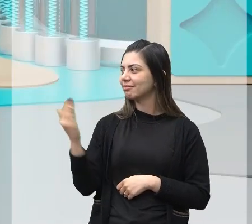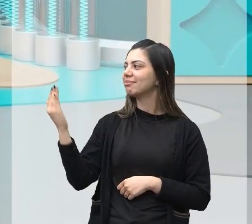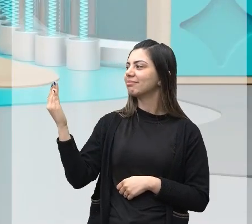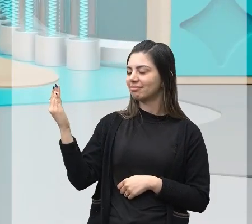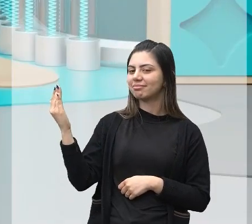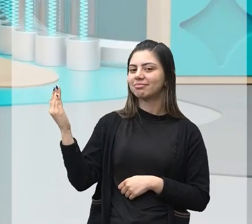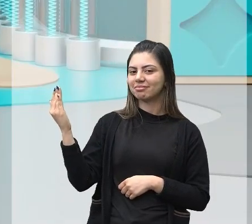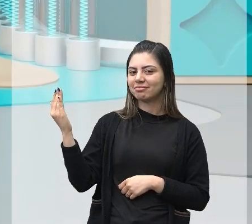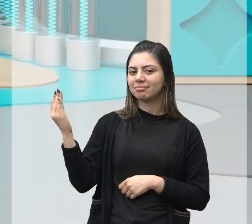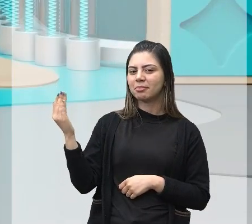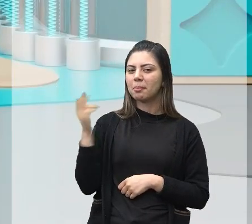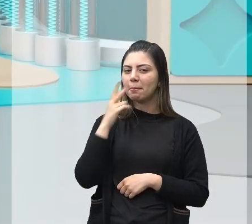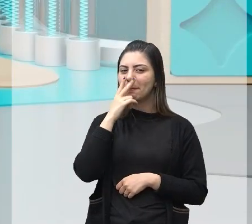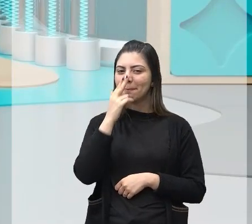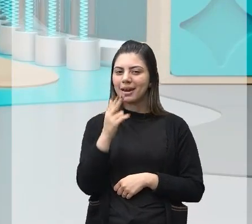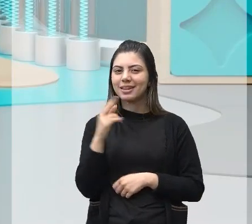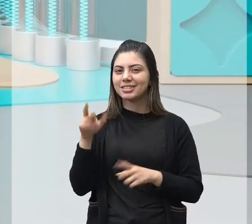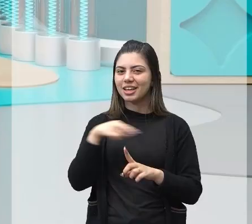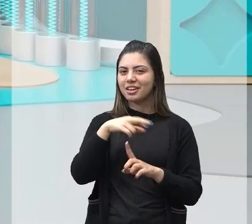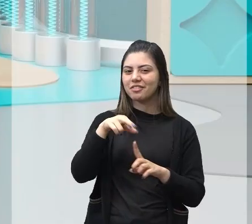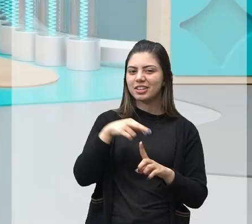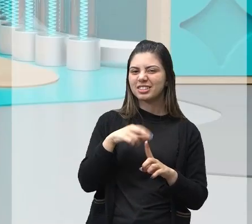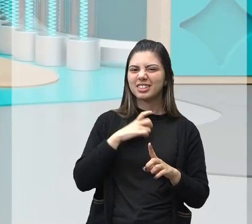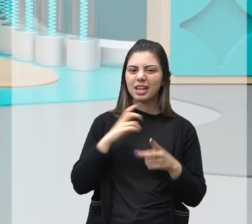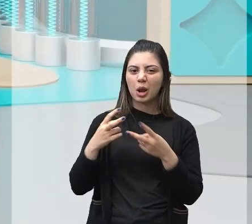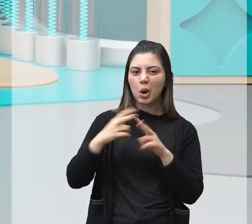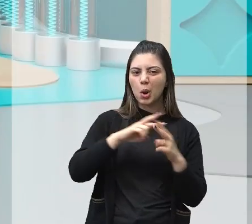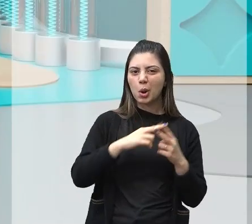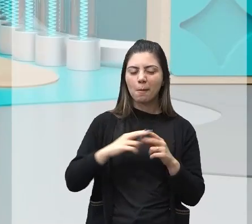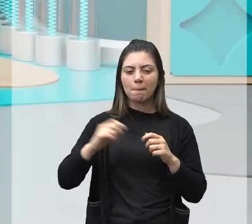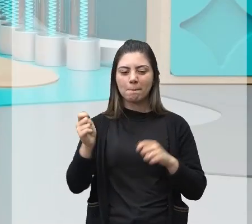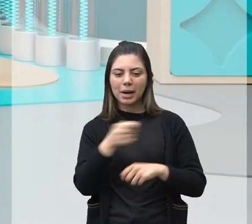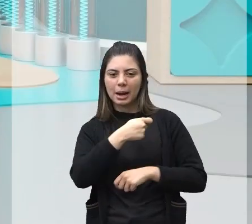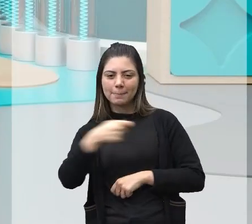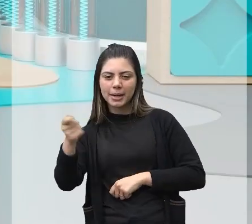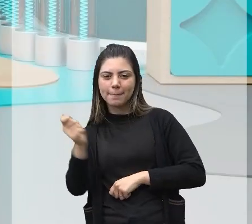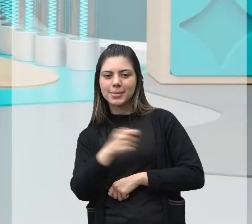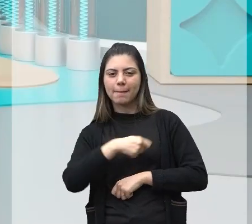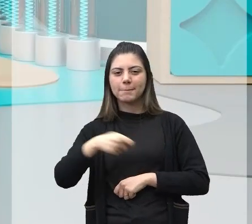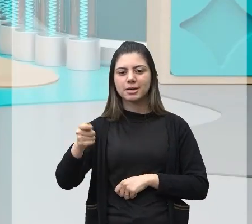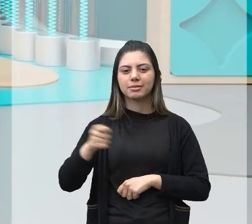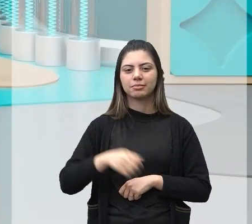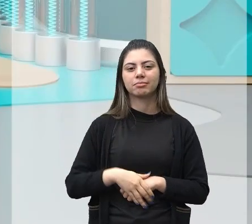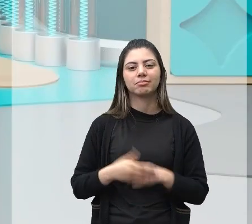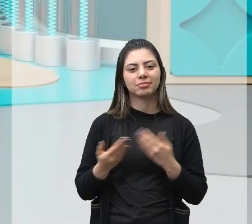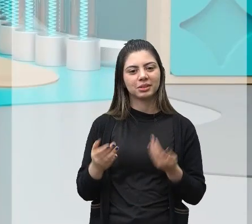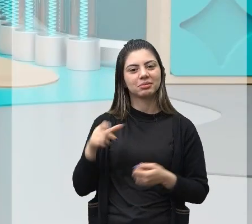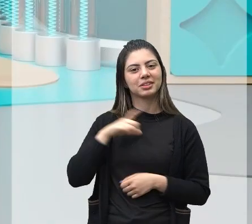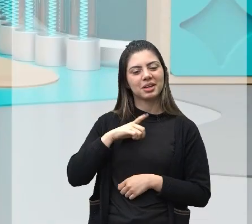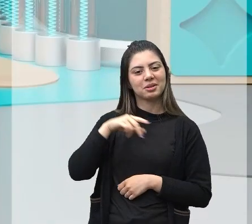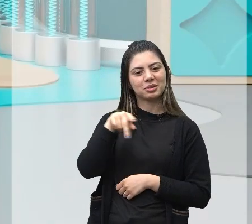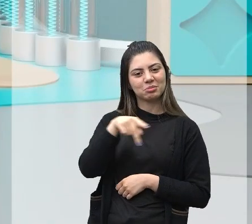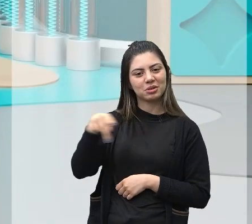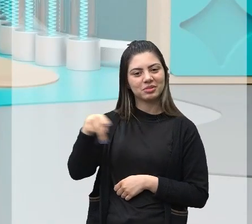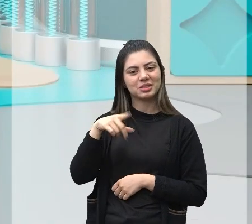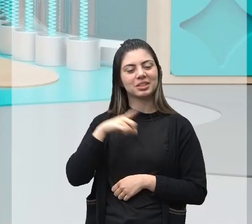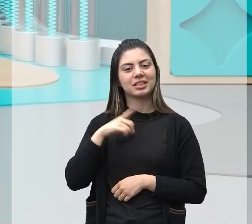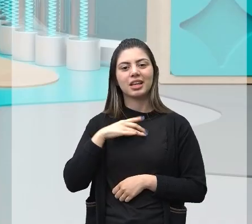fosse uma referência a uma luta, uma disputa. E os professores, eles estão